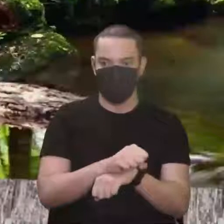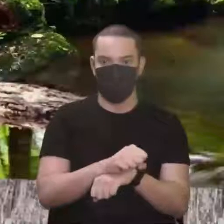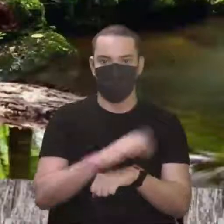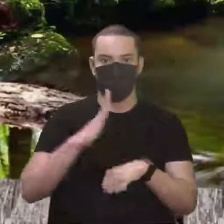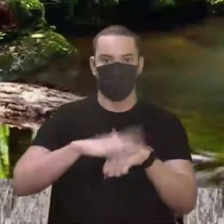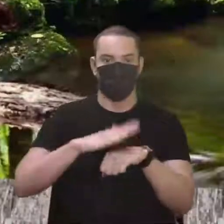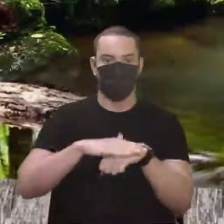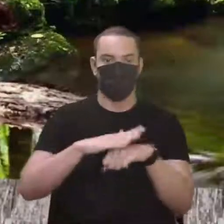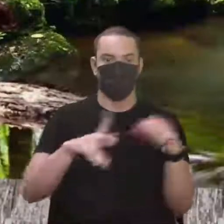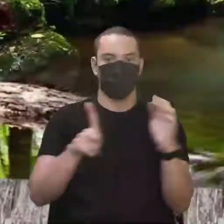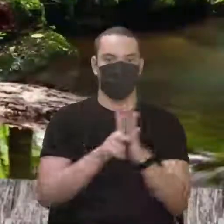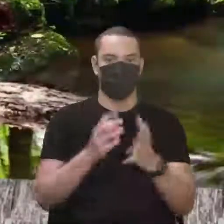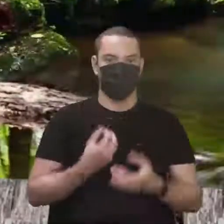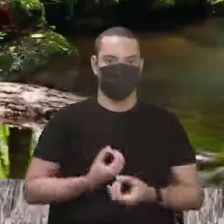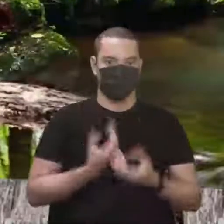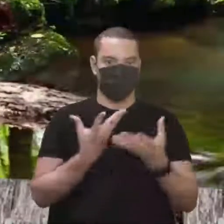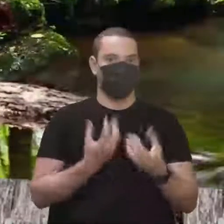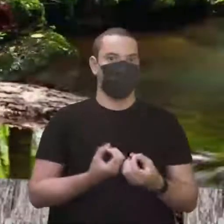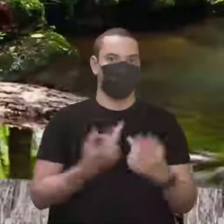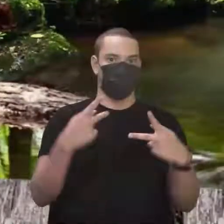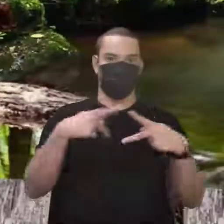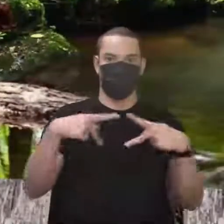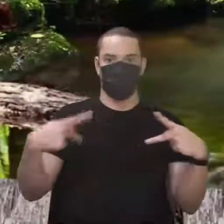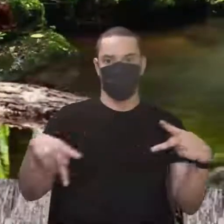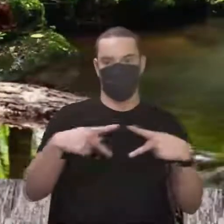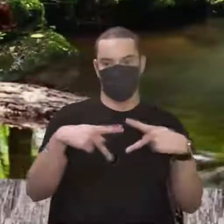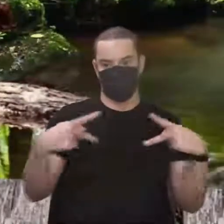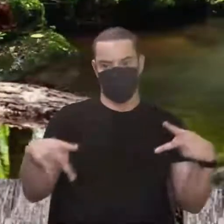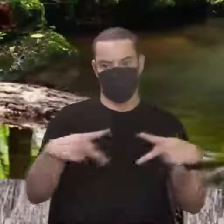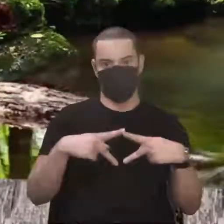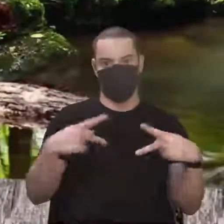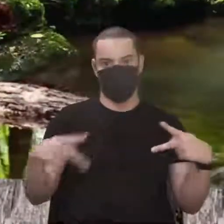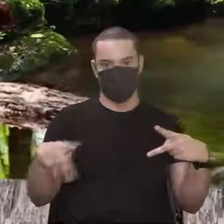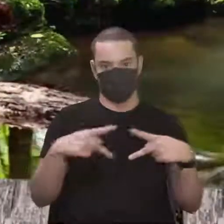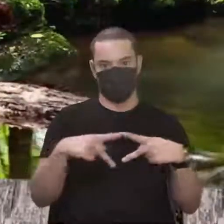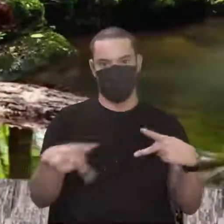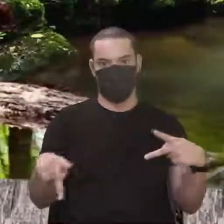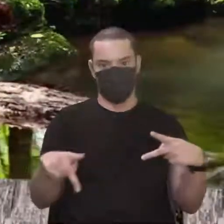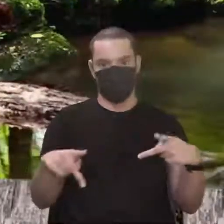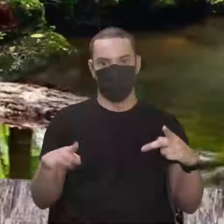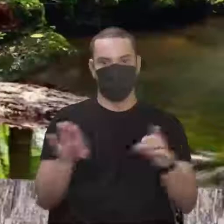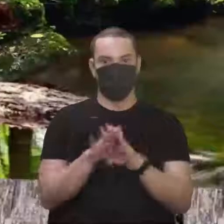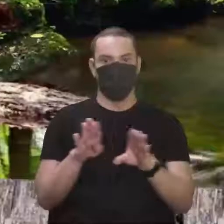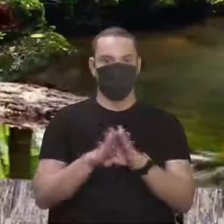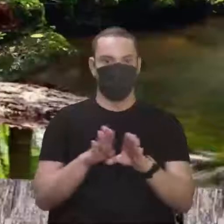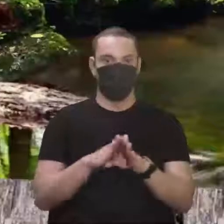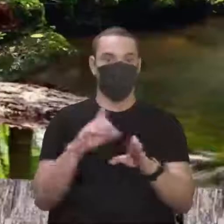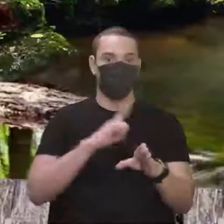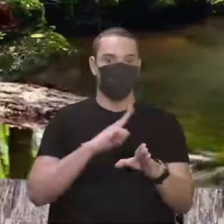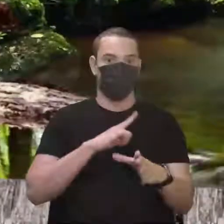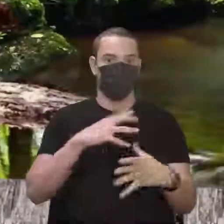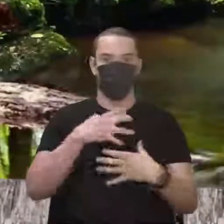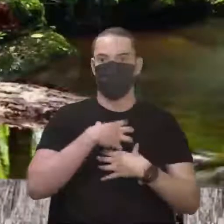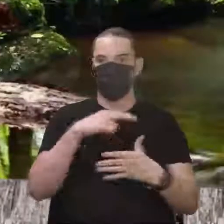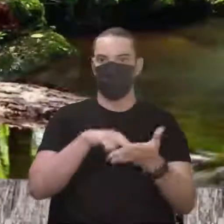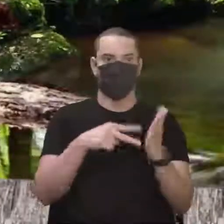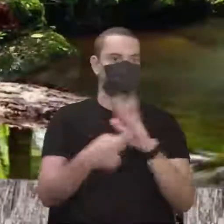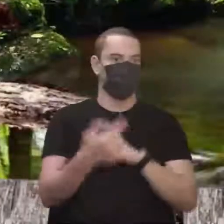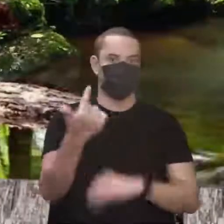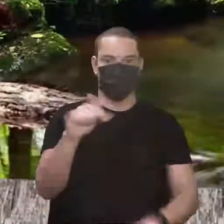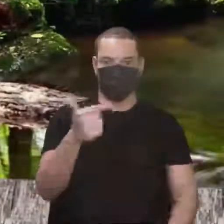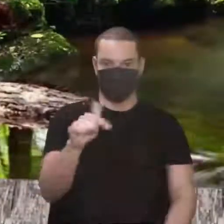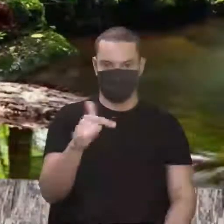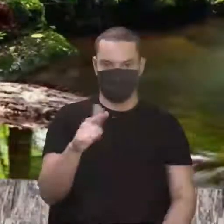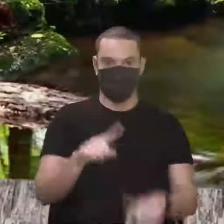as ações de produção de proteica, tá? Que é aquelas de não sense, né? Sem sentido, tá